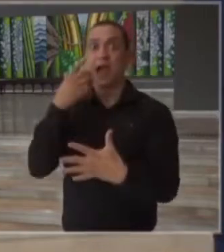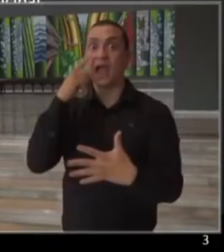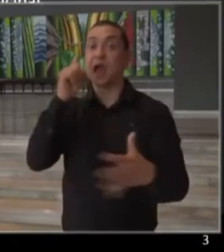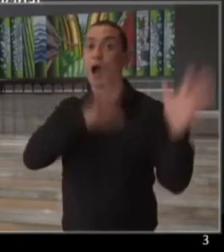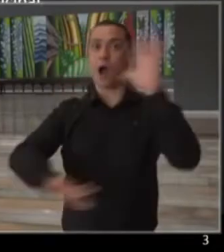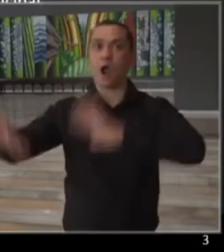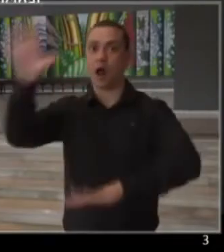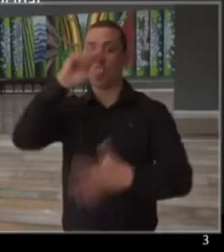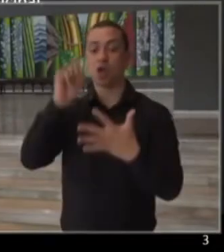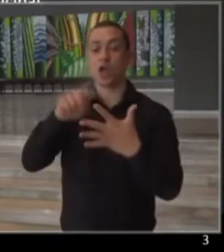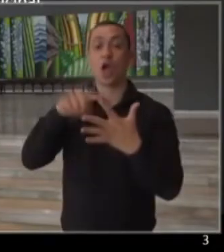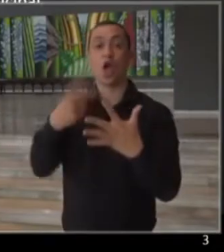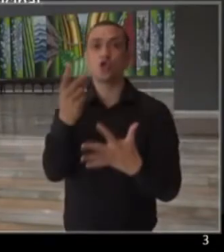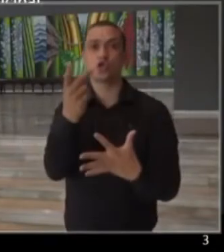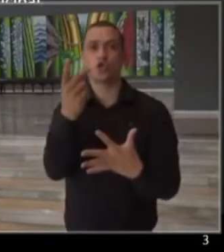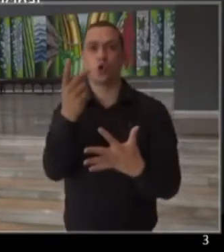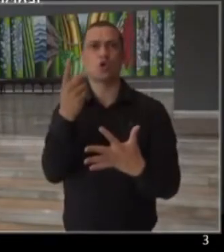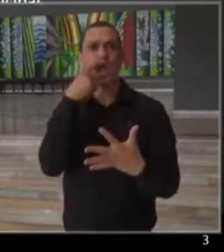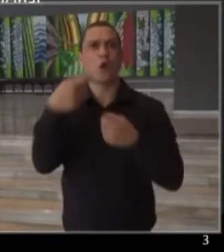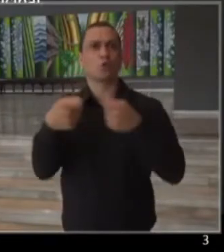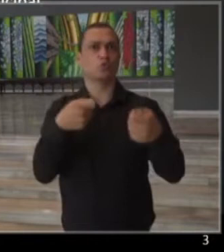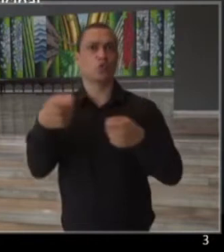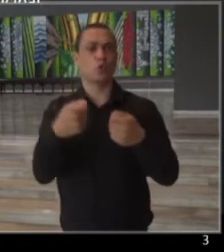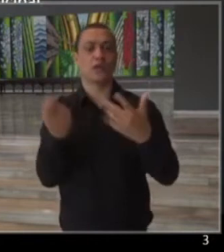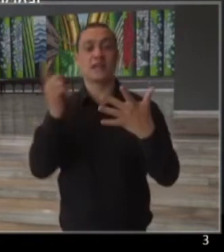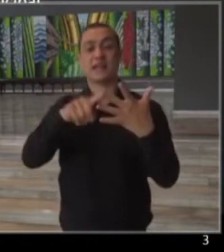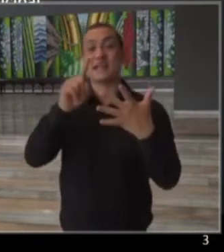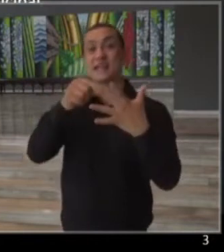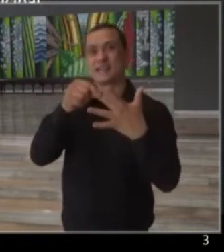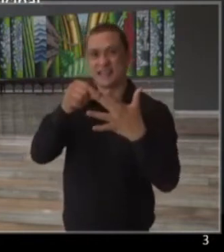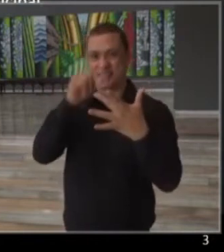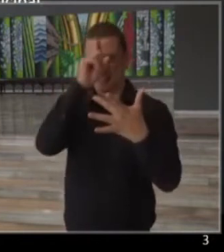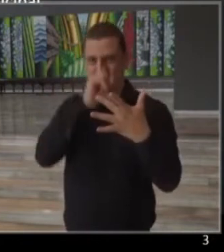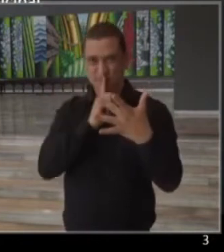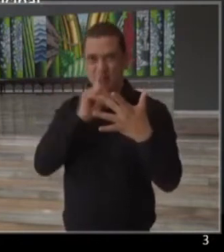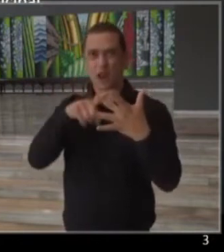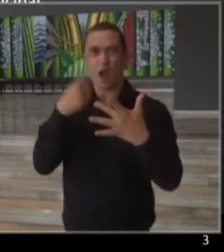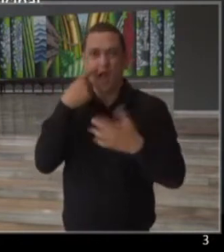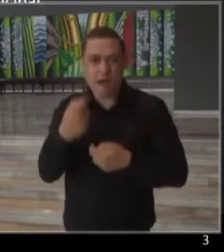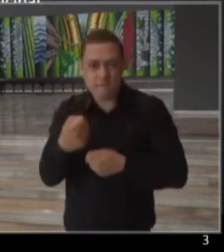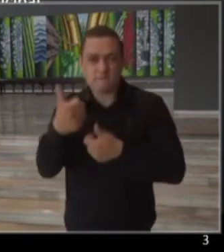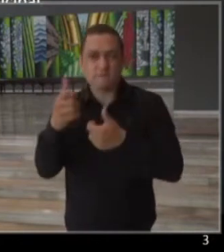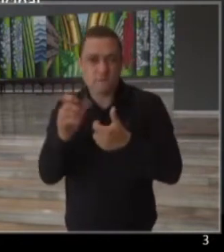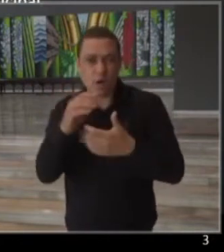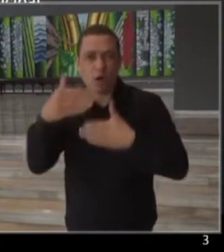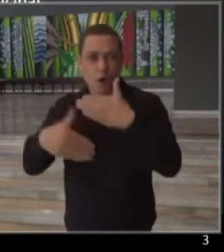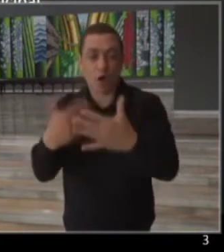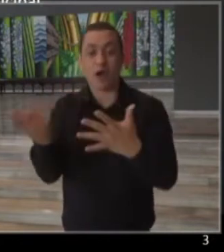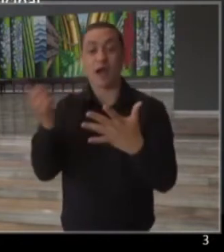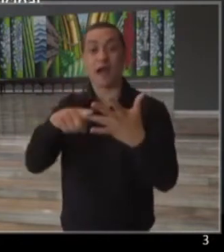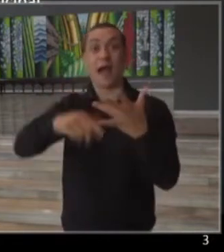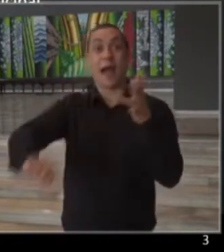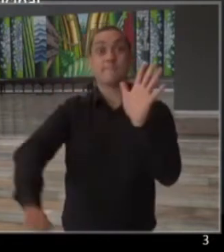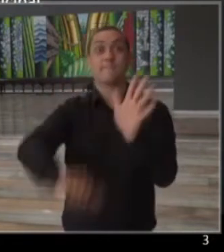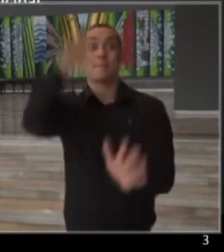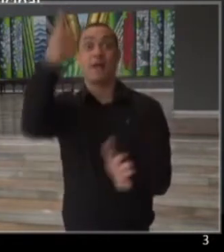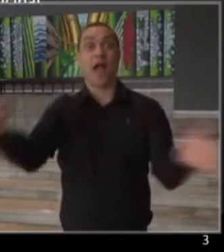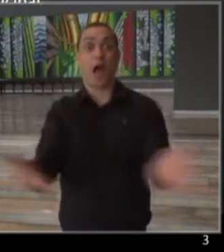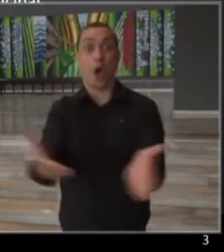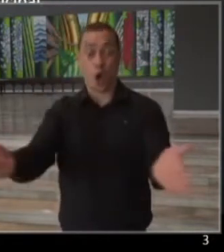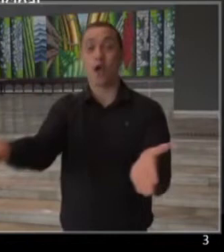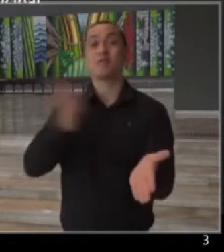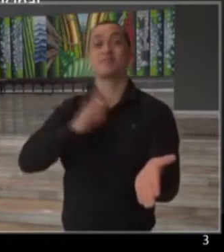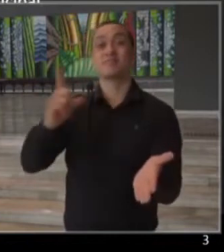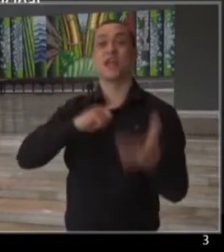a fase 2, que é a fase de controle, a fase 3, que é a fase de flexibilização, e pela primeira vez nós temos um número